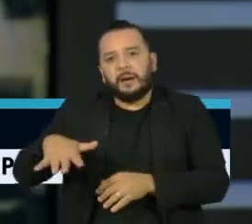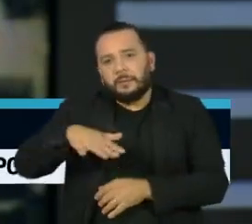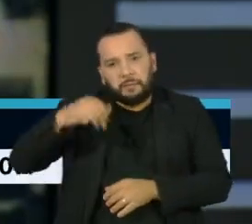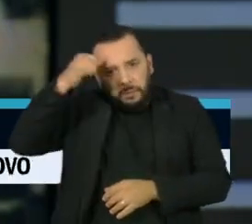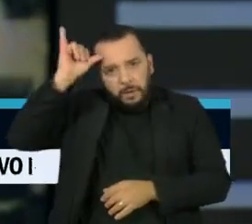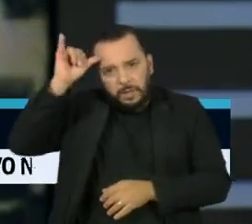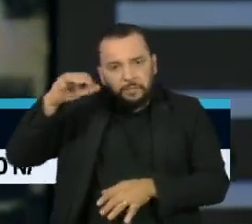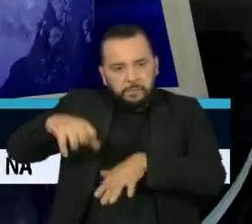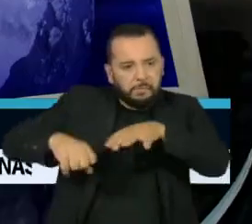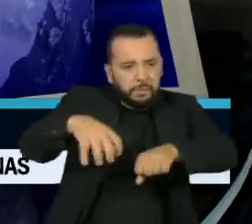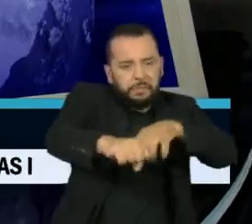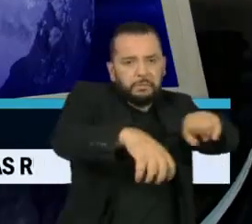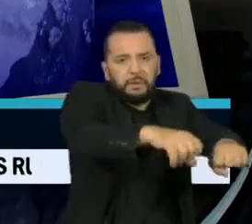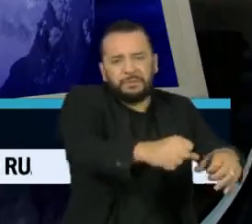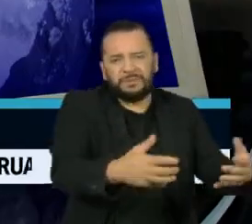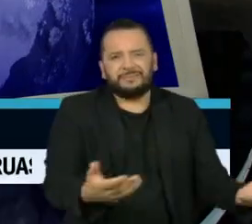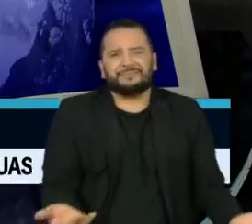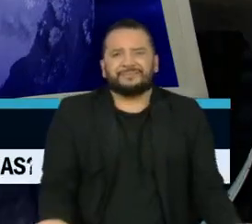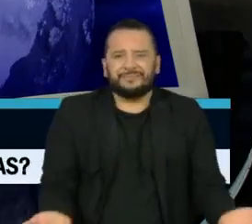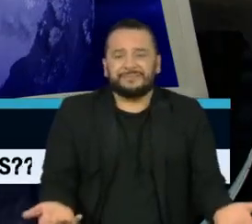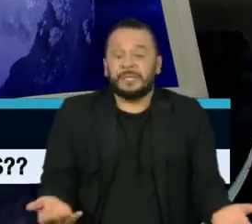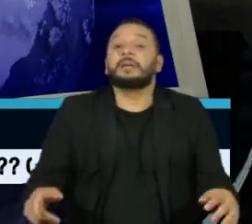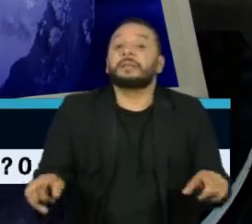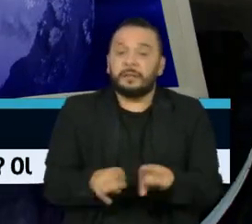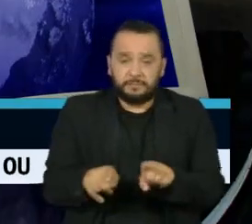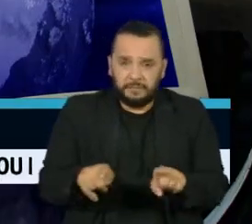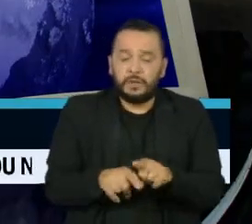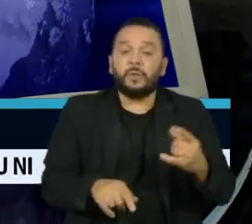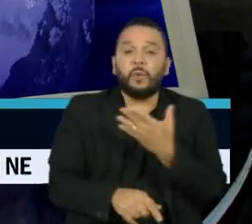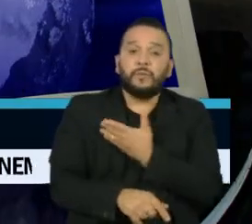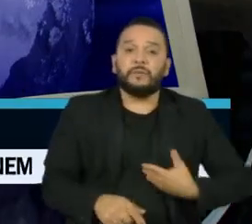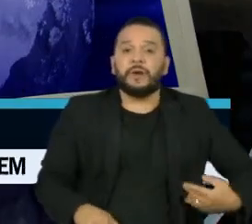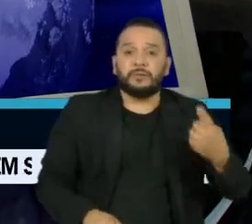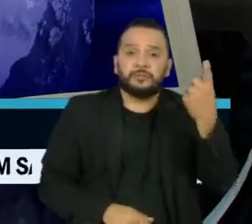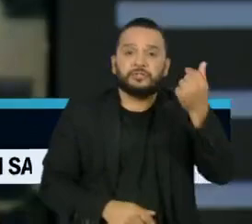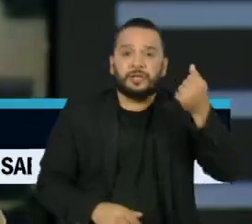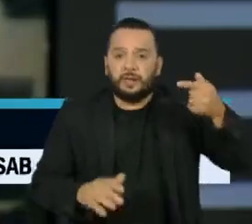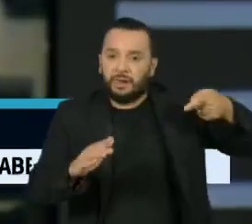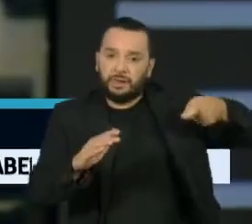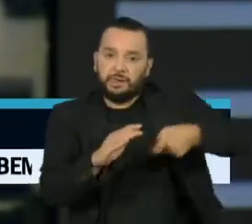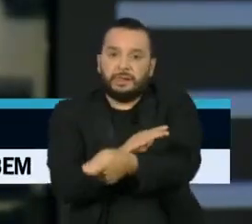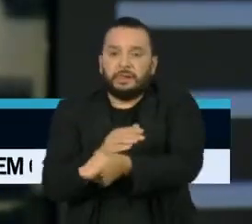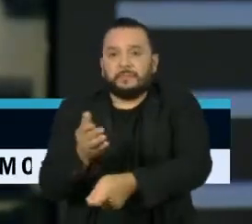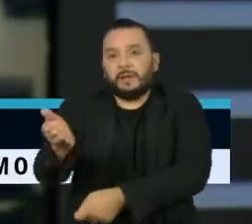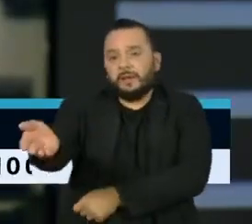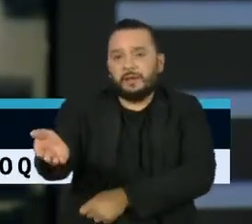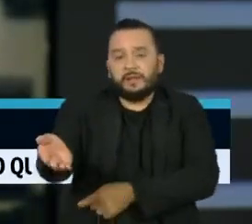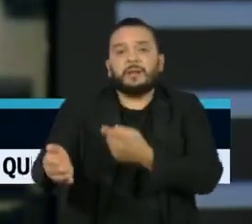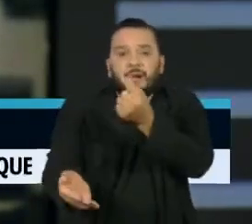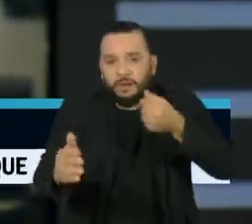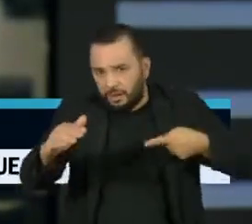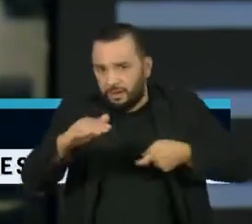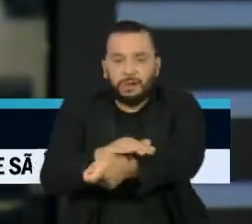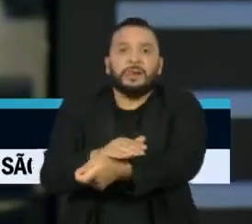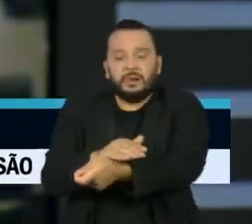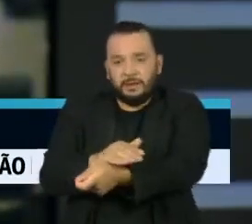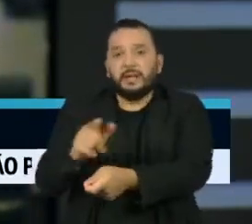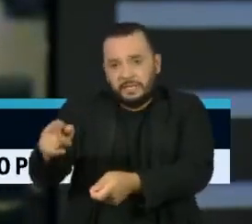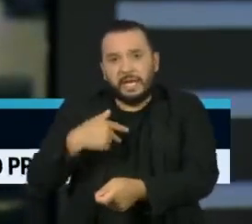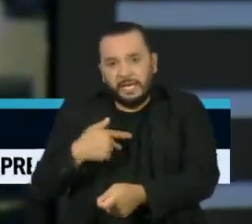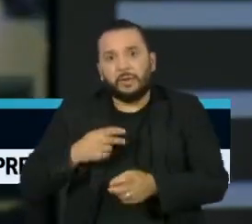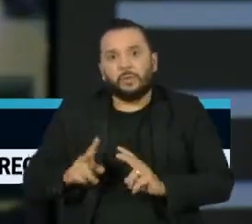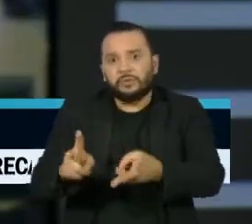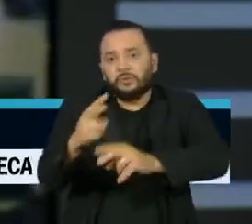financiamento a produtores que desmatam a Mas ele tem o direito de desmatar mas não com dinheiro público e o